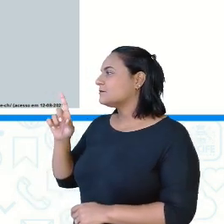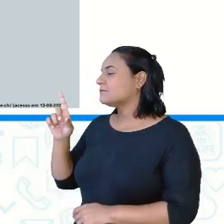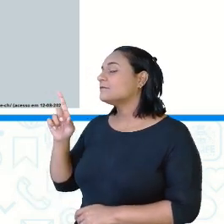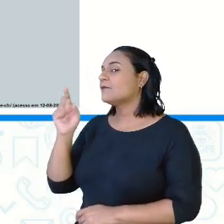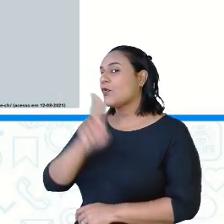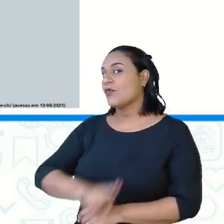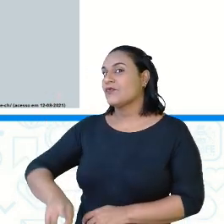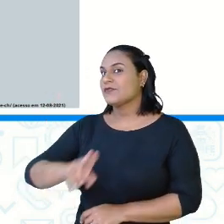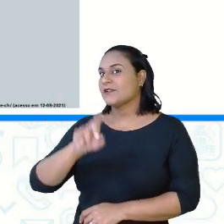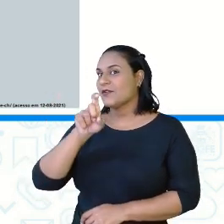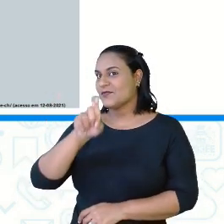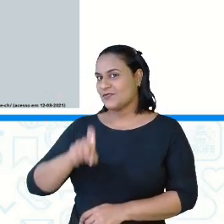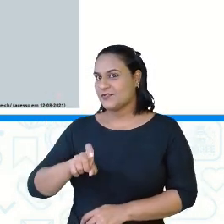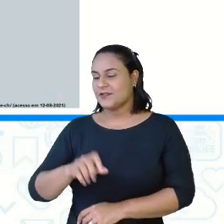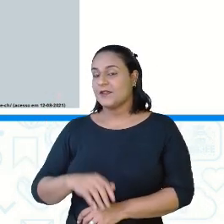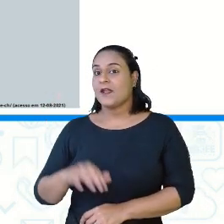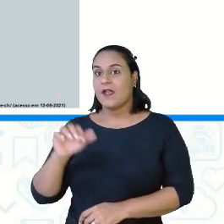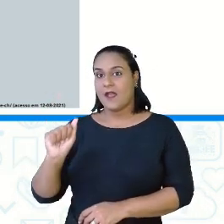Ameixa.